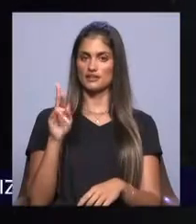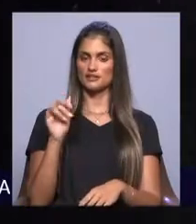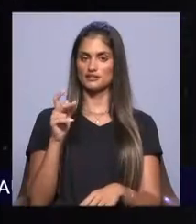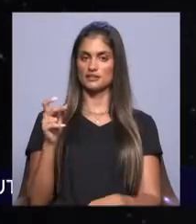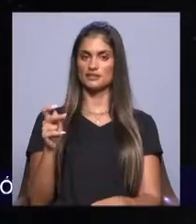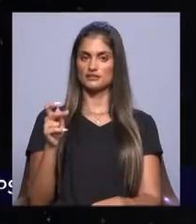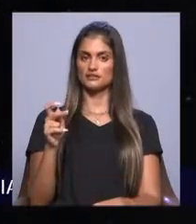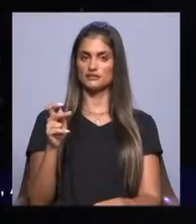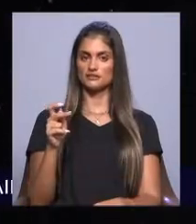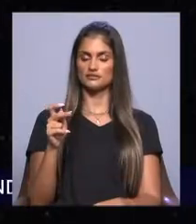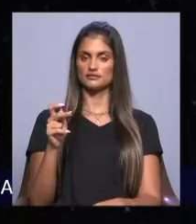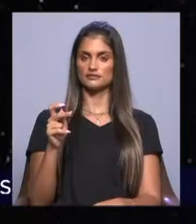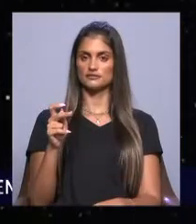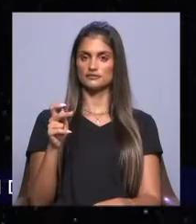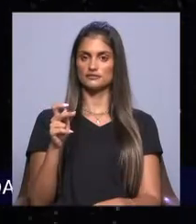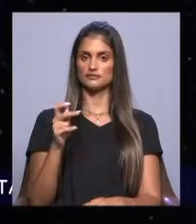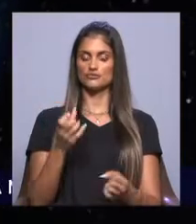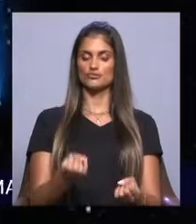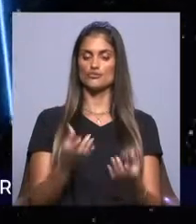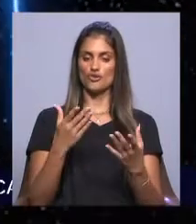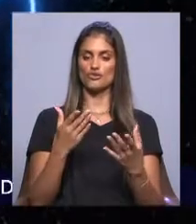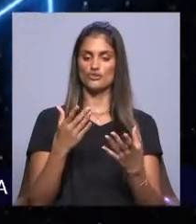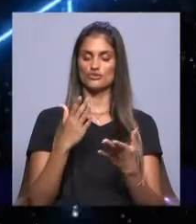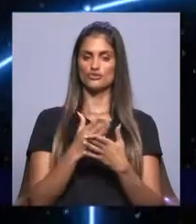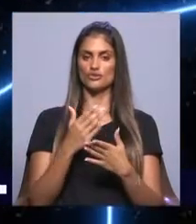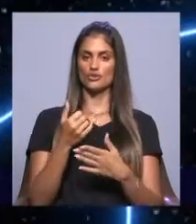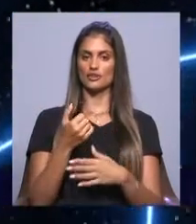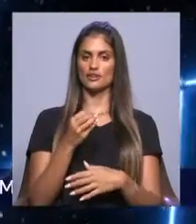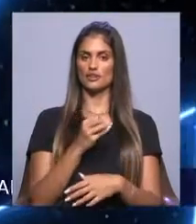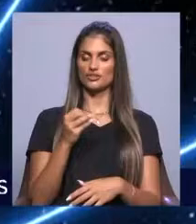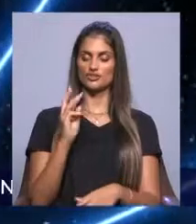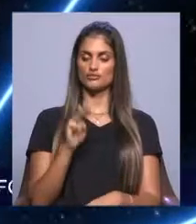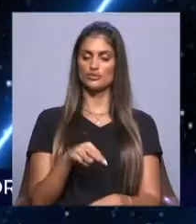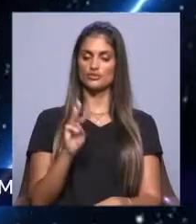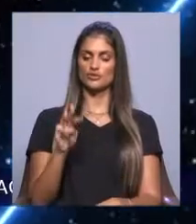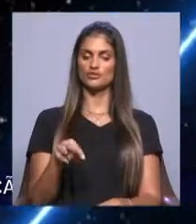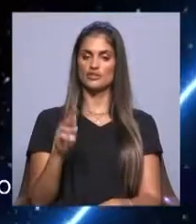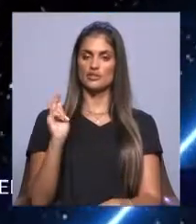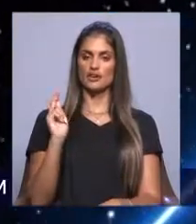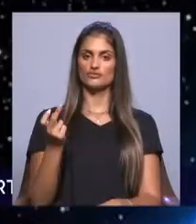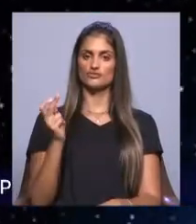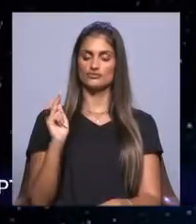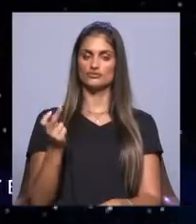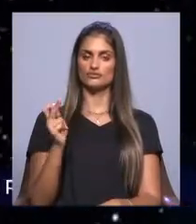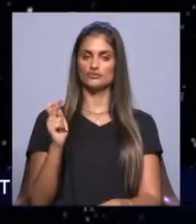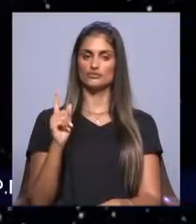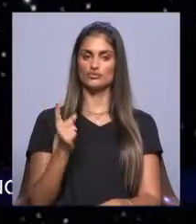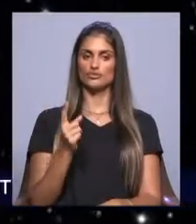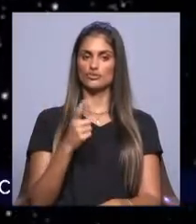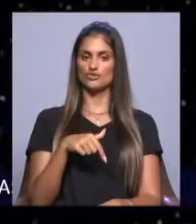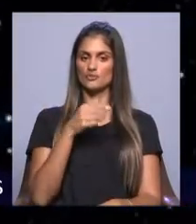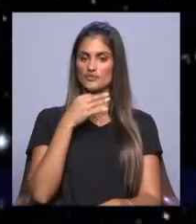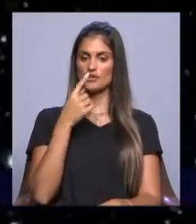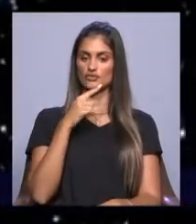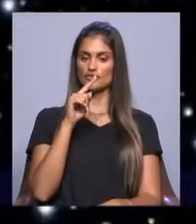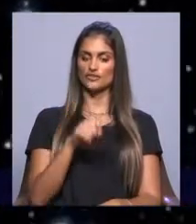que formou-se quando o universo tinha apenas 500 milhões de anos. E, portanto, estamos a falar, mais uma